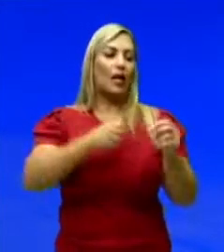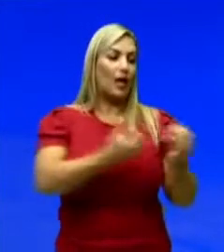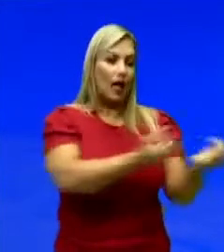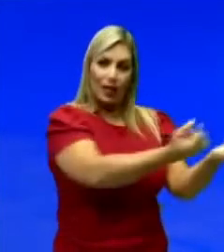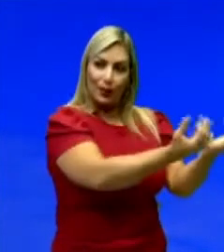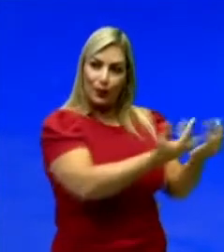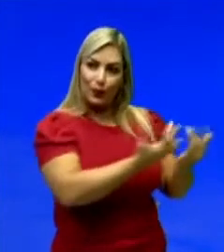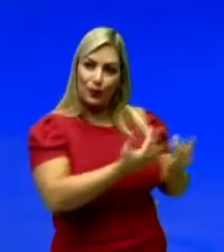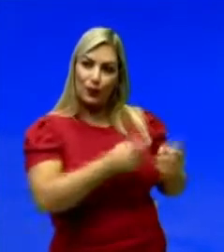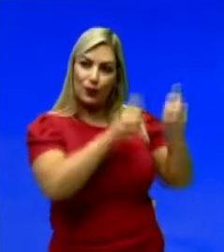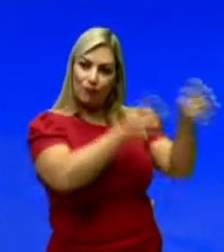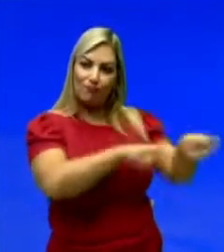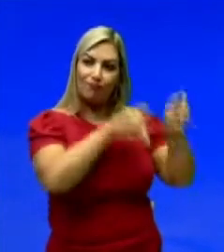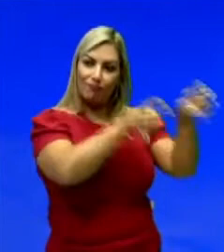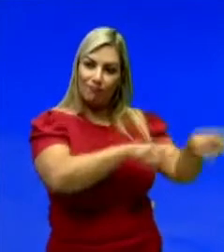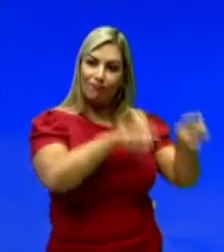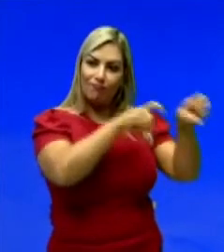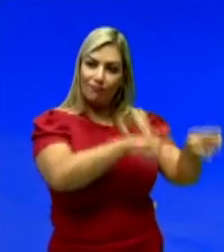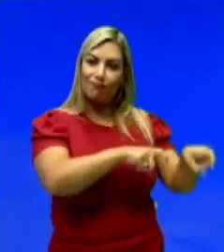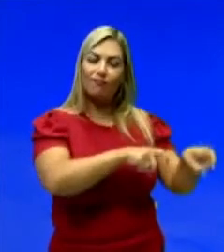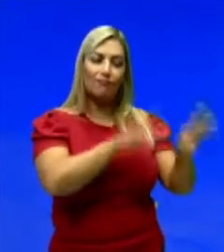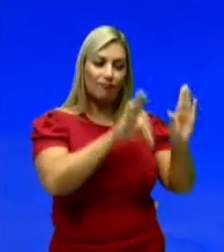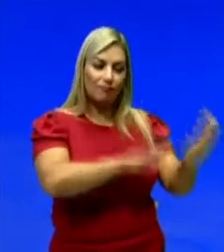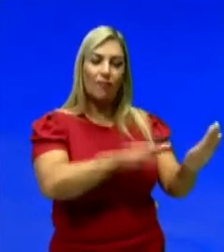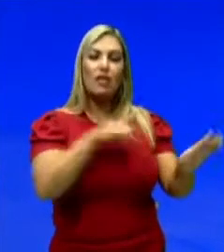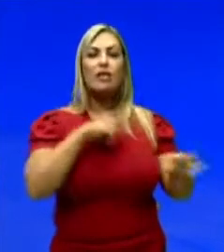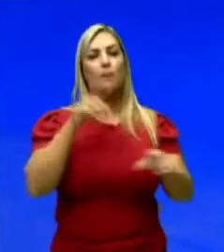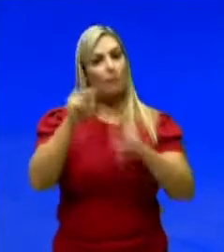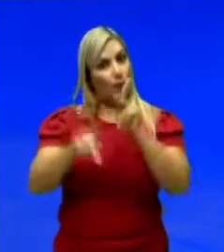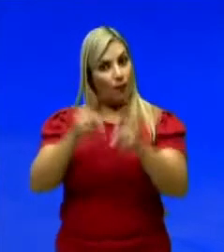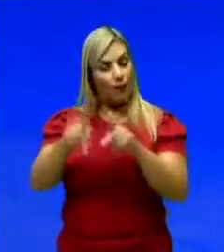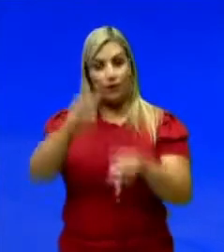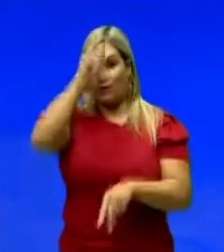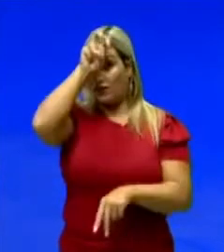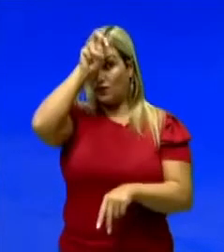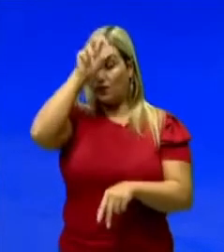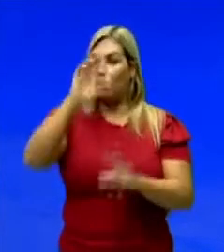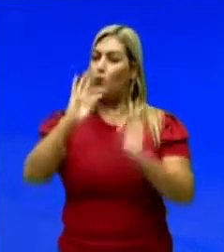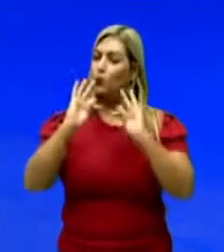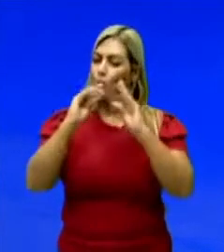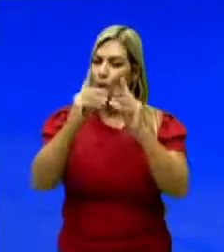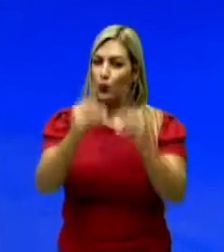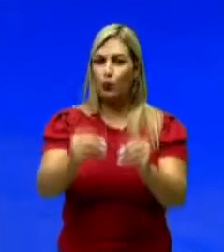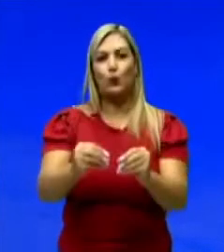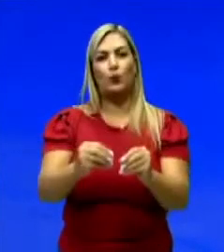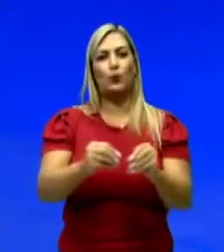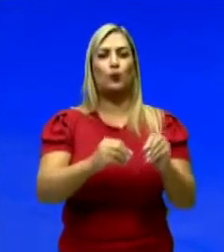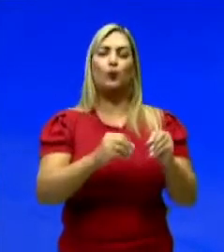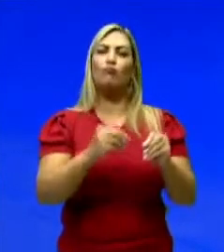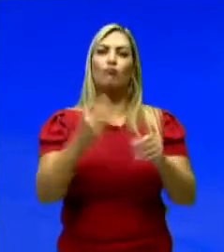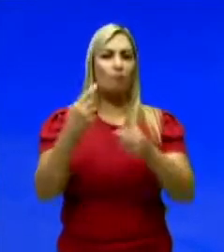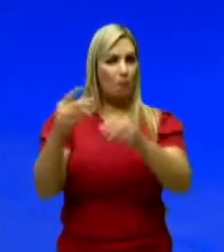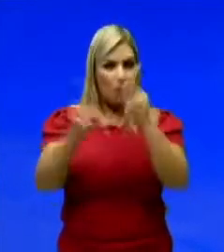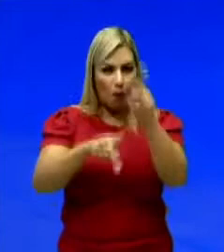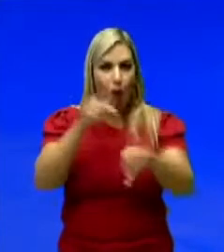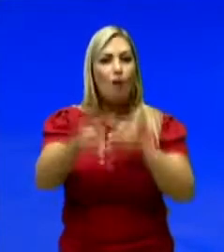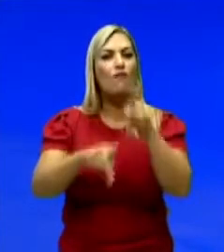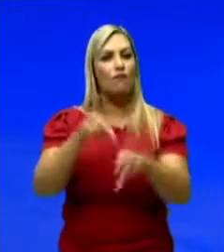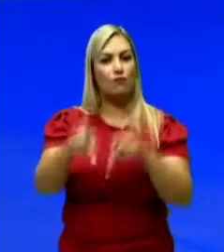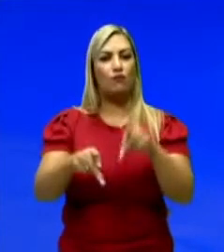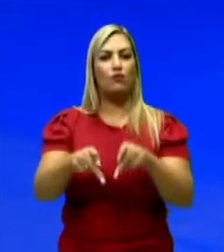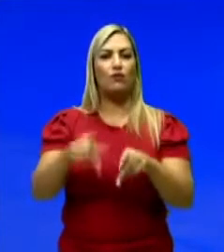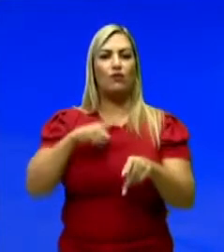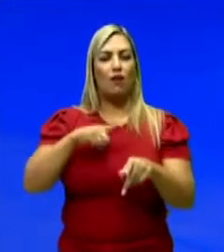agricultura ver meu não só a civilização egípcia mas toda a civilização que hoje se localiza no oriente médio